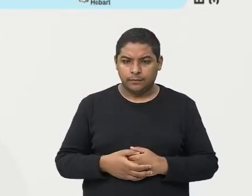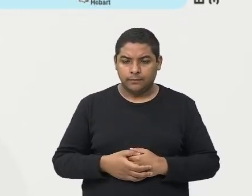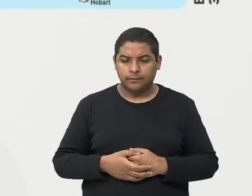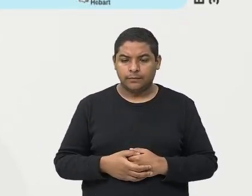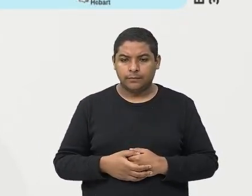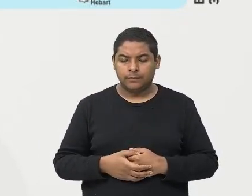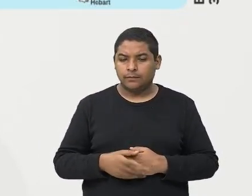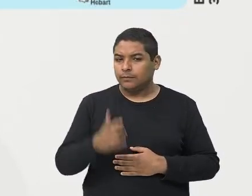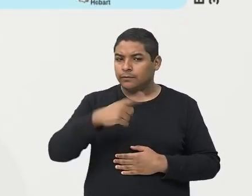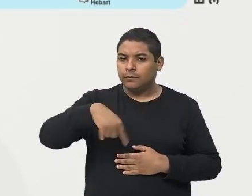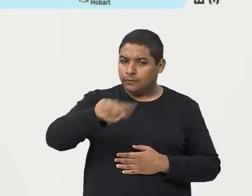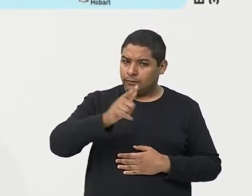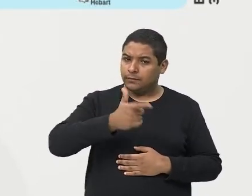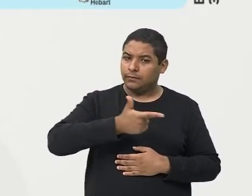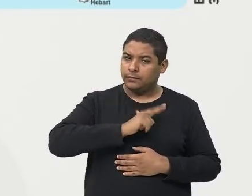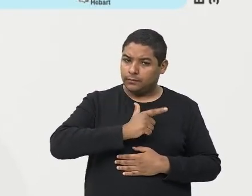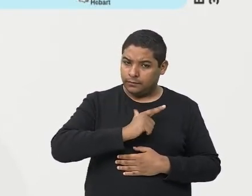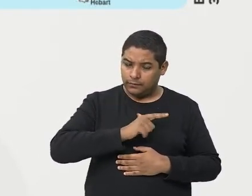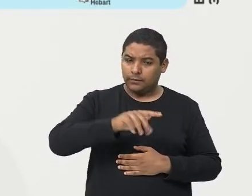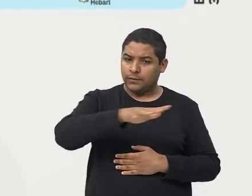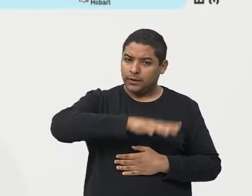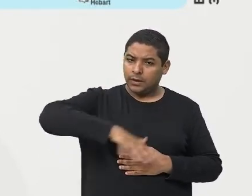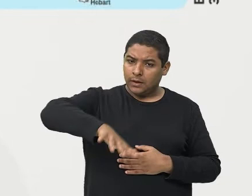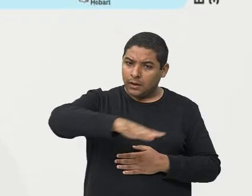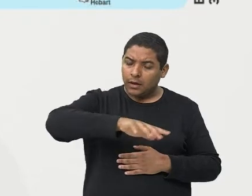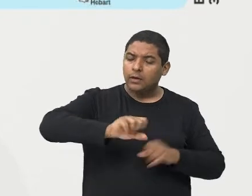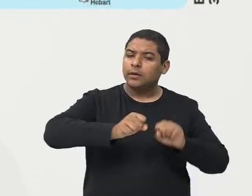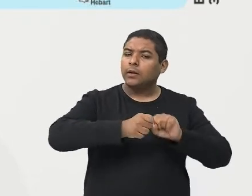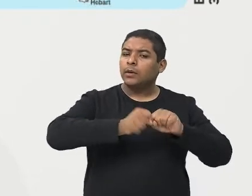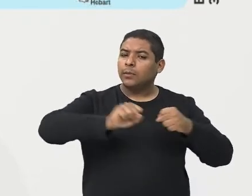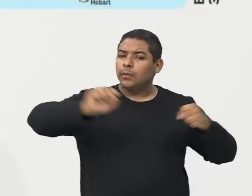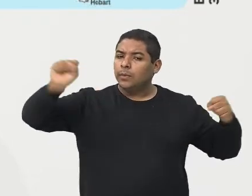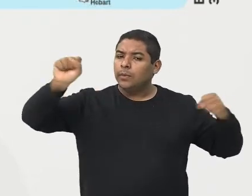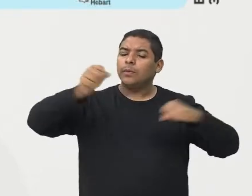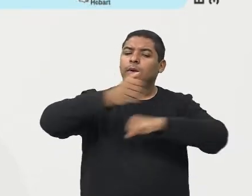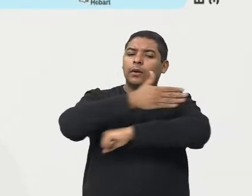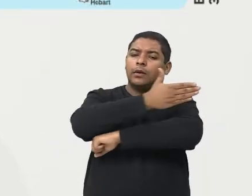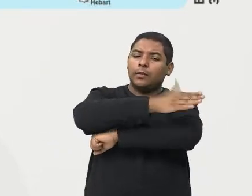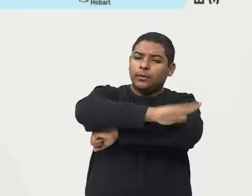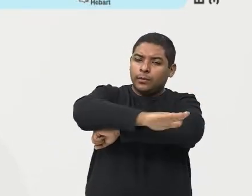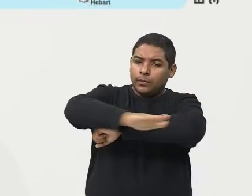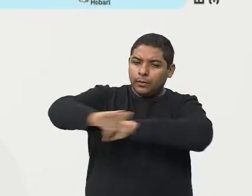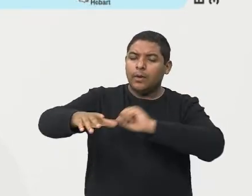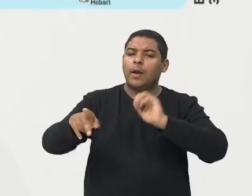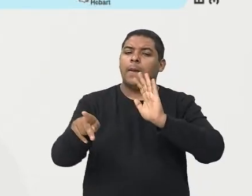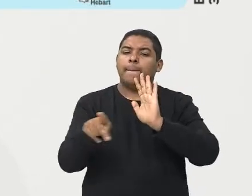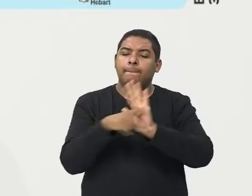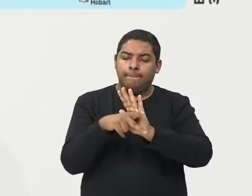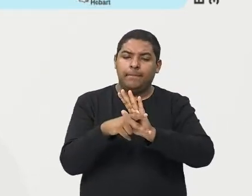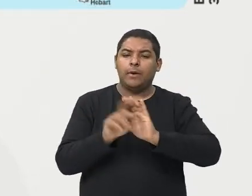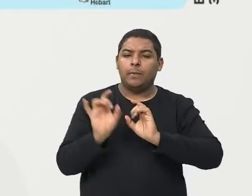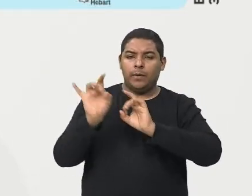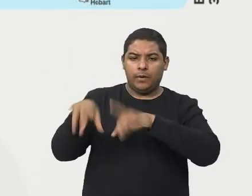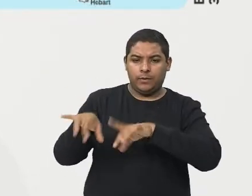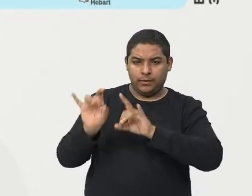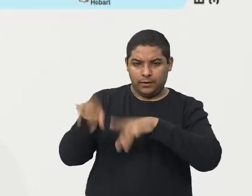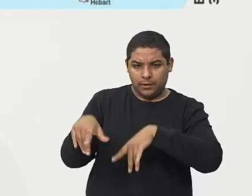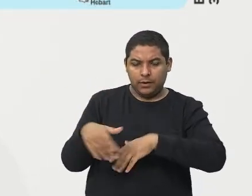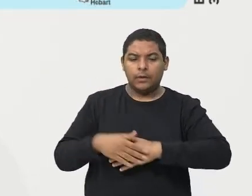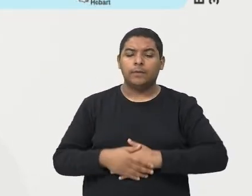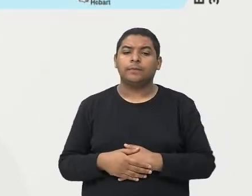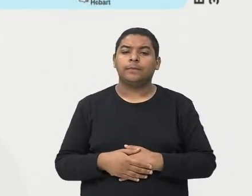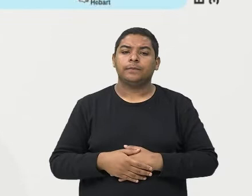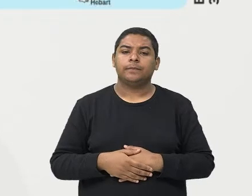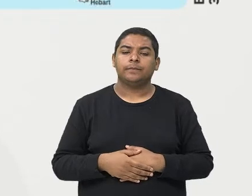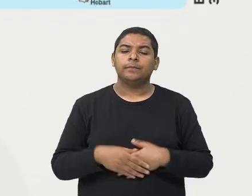vamos ter essas áreas muito extensas, que são desérticas, lá na Austrália, ok? Então,